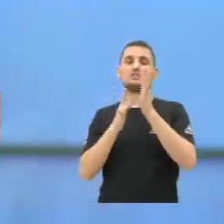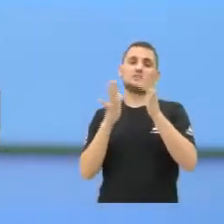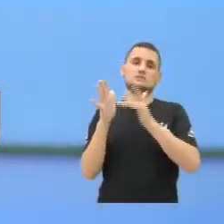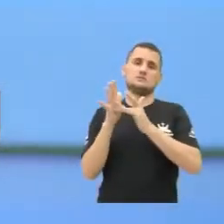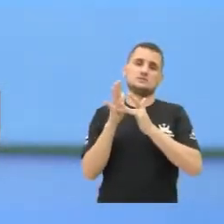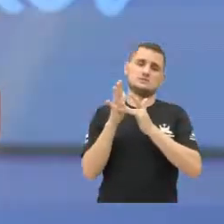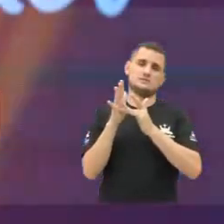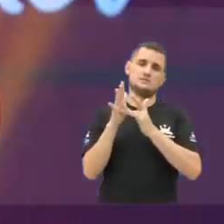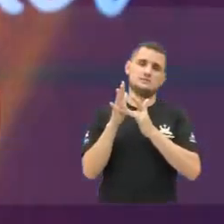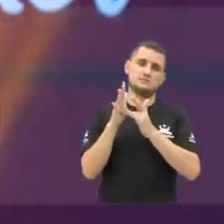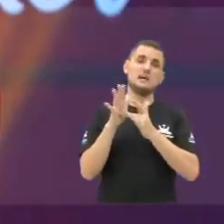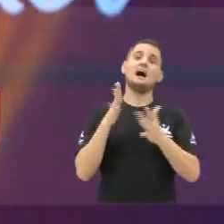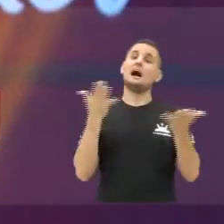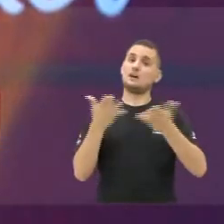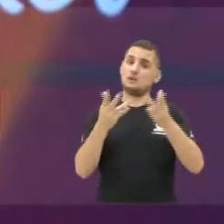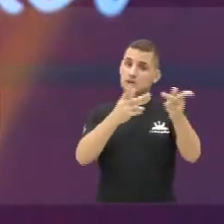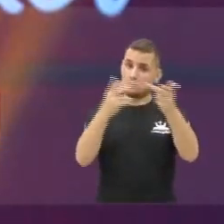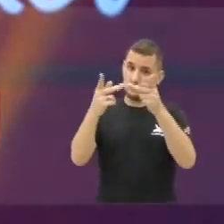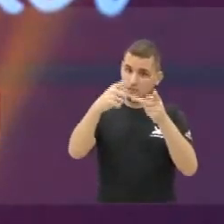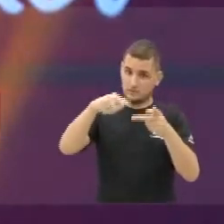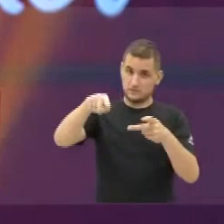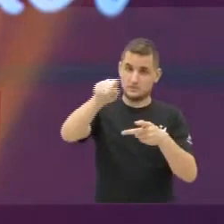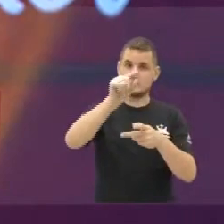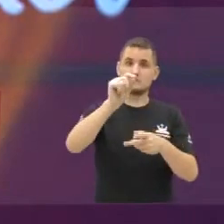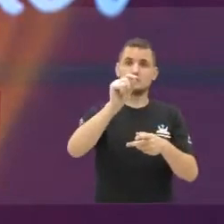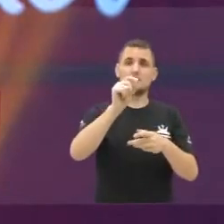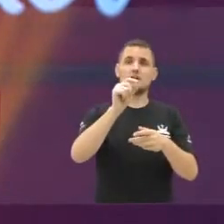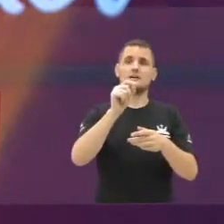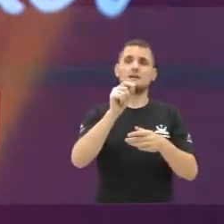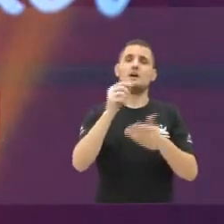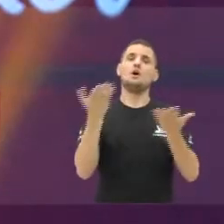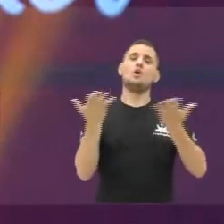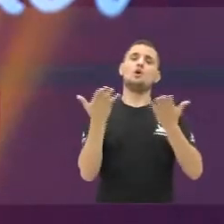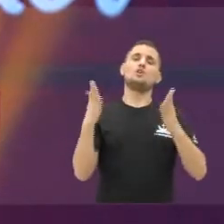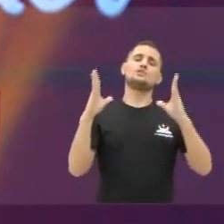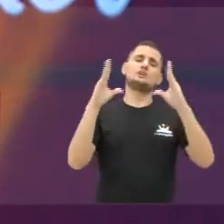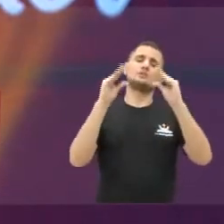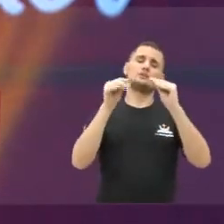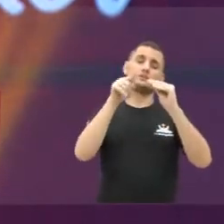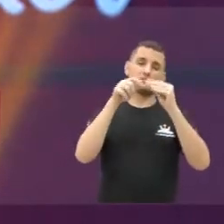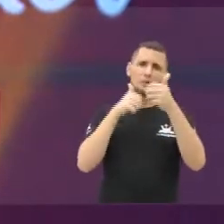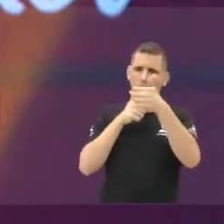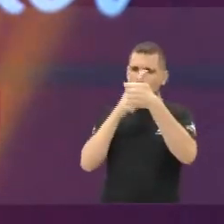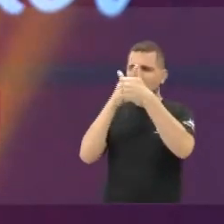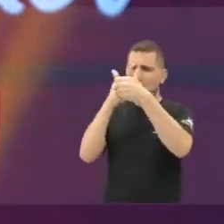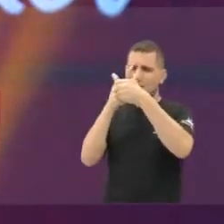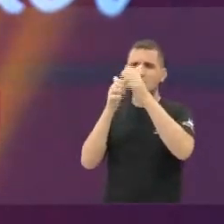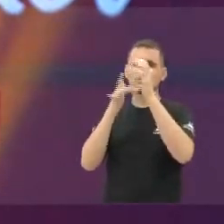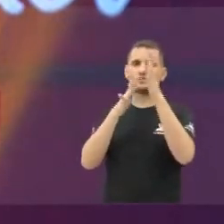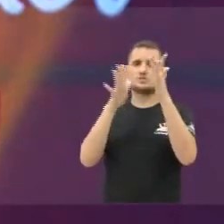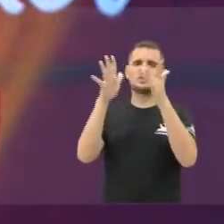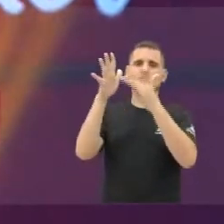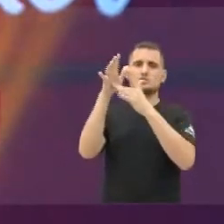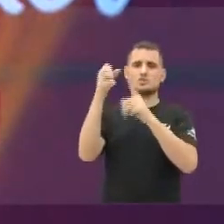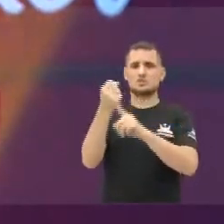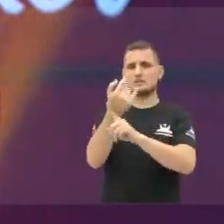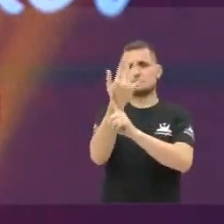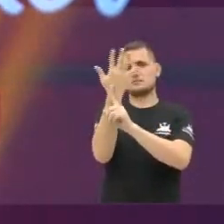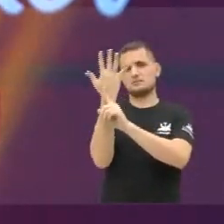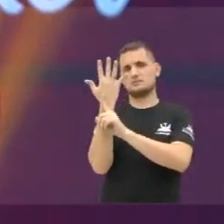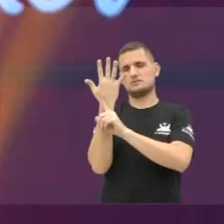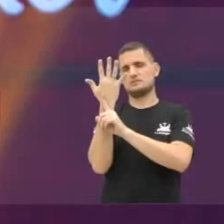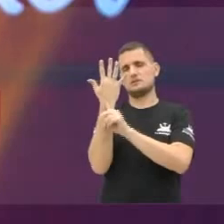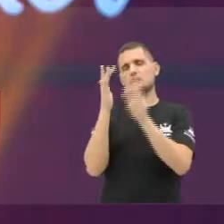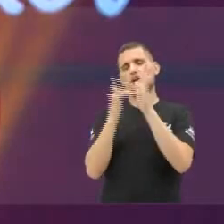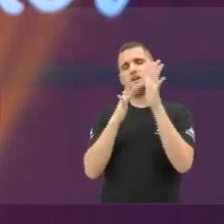irmão, minha irmã, a se aproximar nessa noite de Jesus Eucarístico. Esse pão